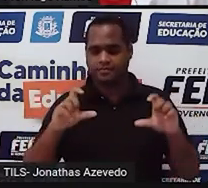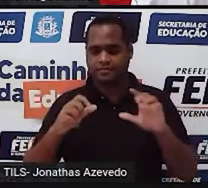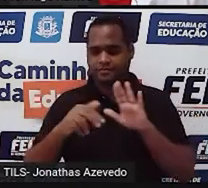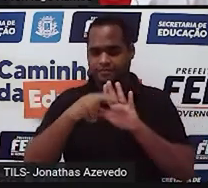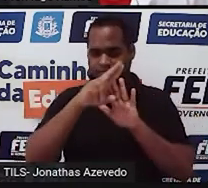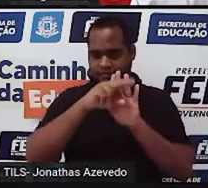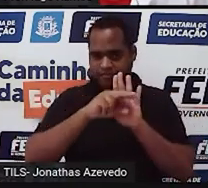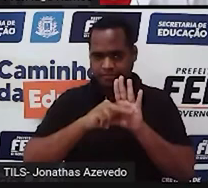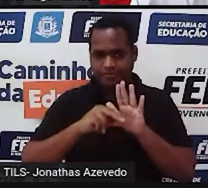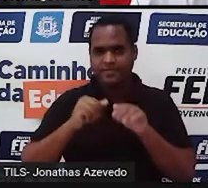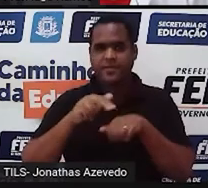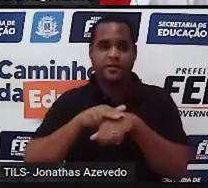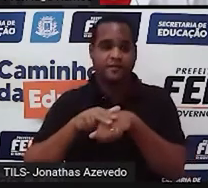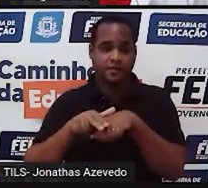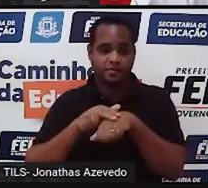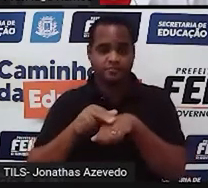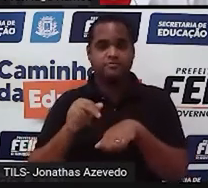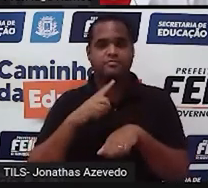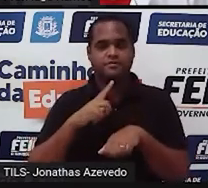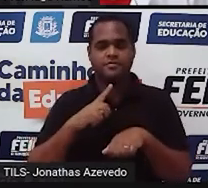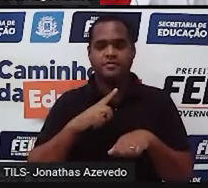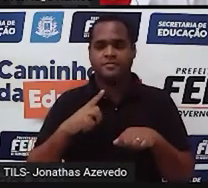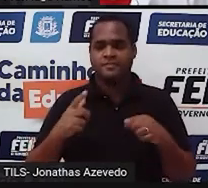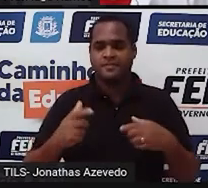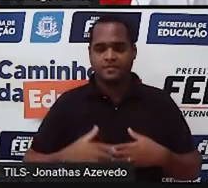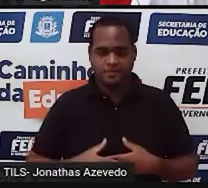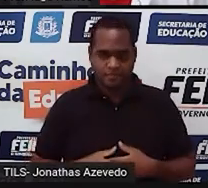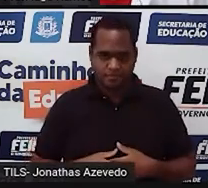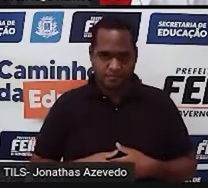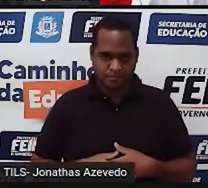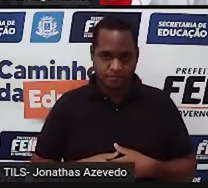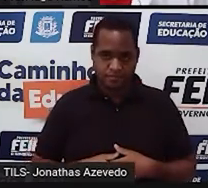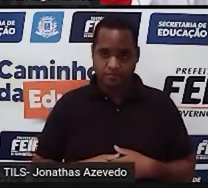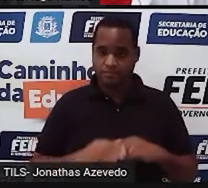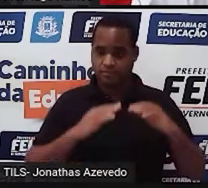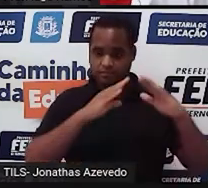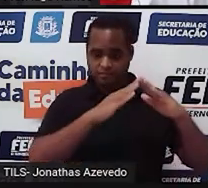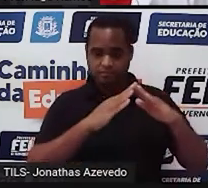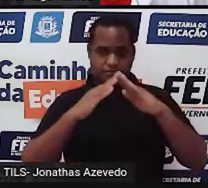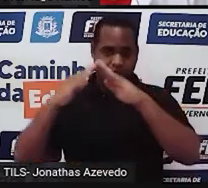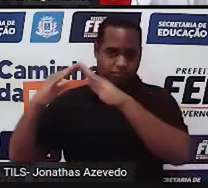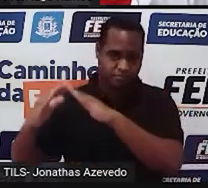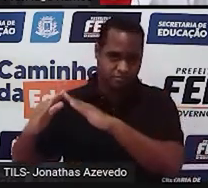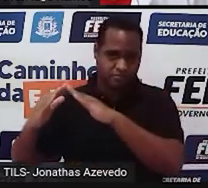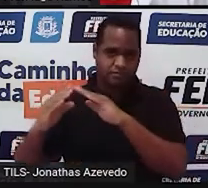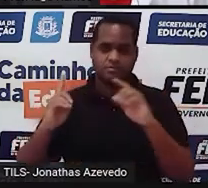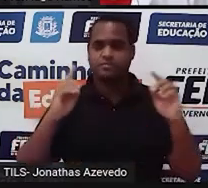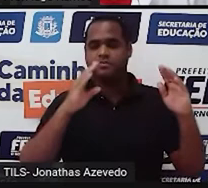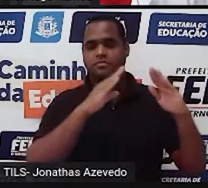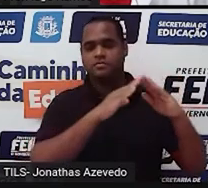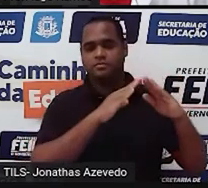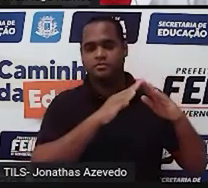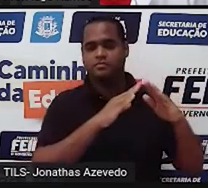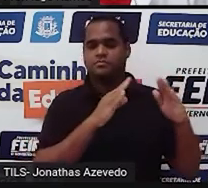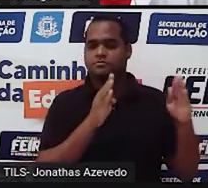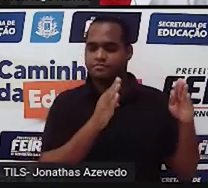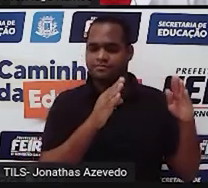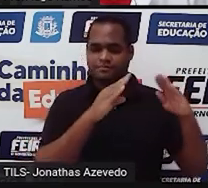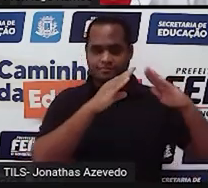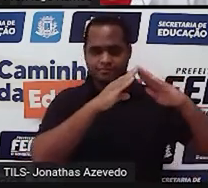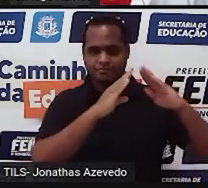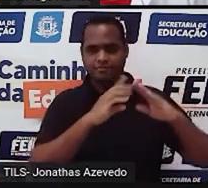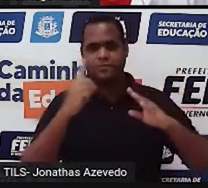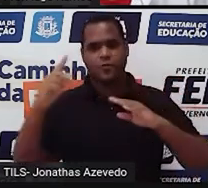aqui o terreno verdinho tá e aqui a gente tem as duas casas essa imagem Zinha pequenininha aqui é uma casa